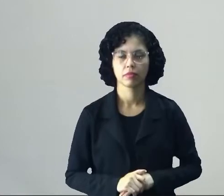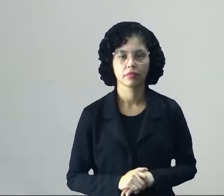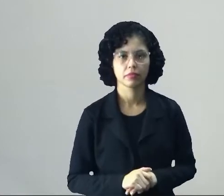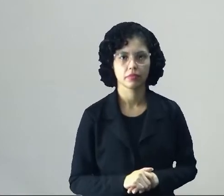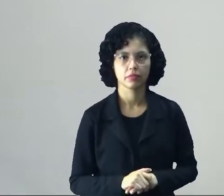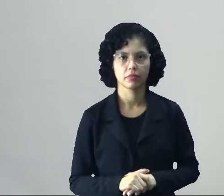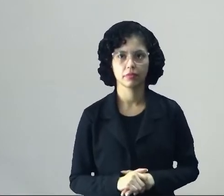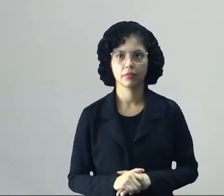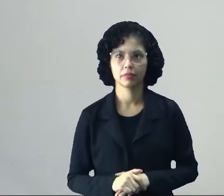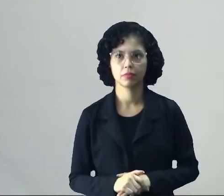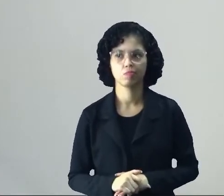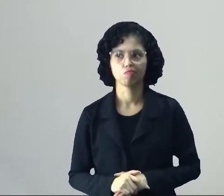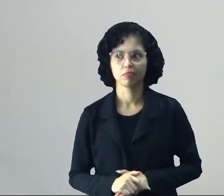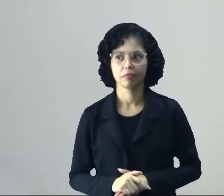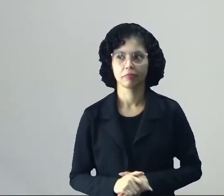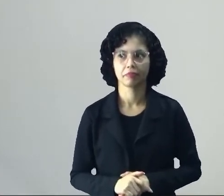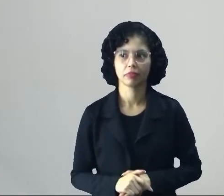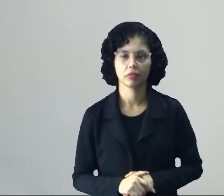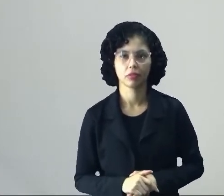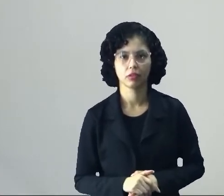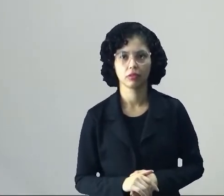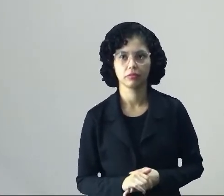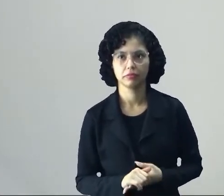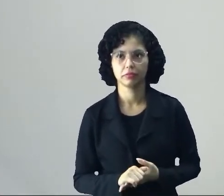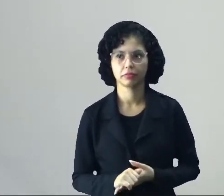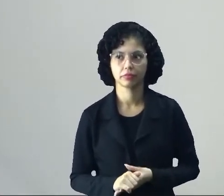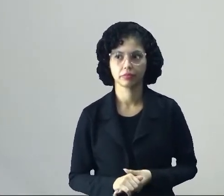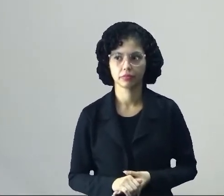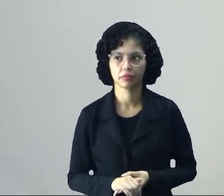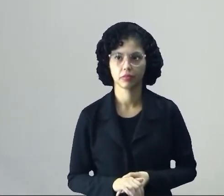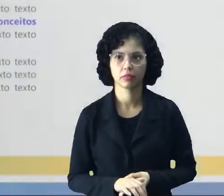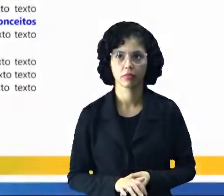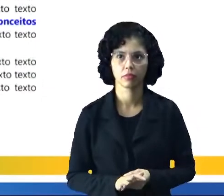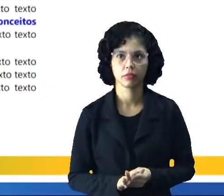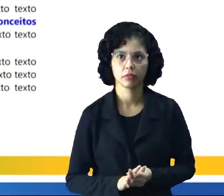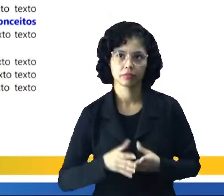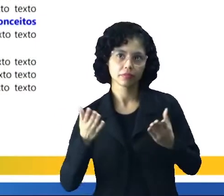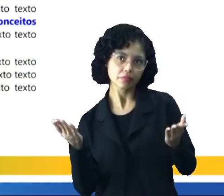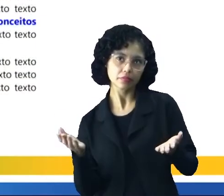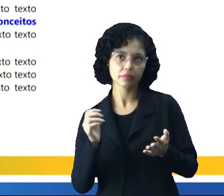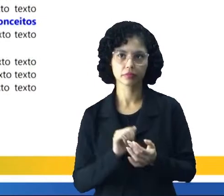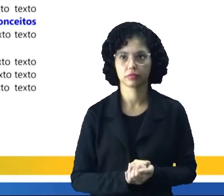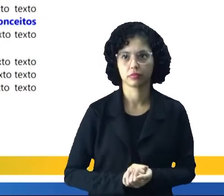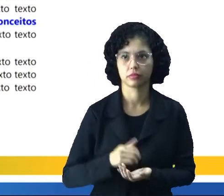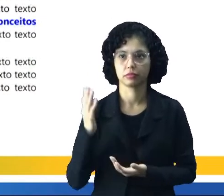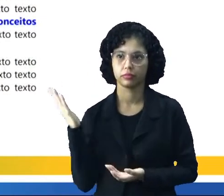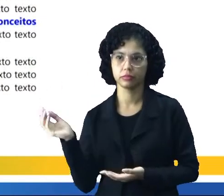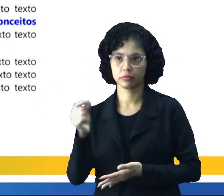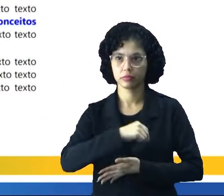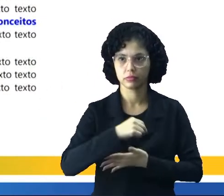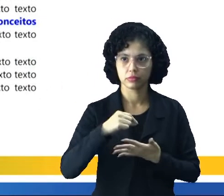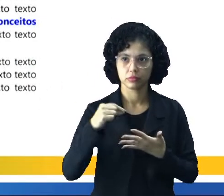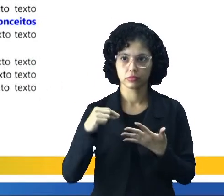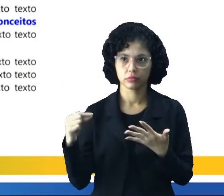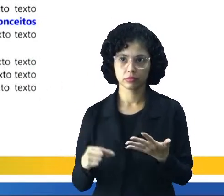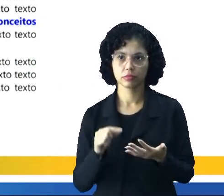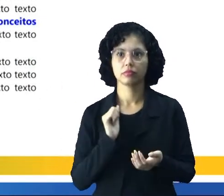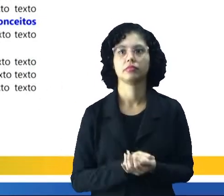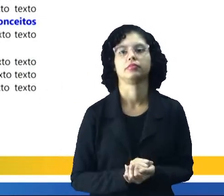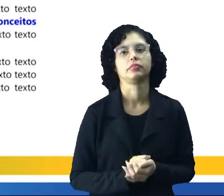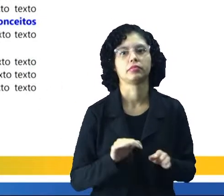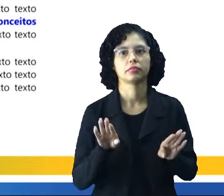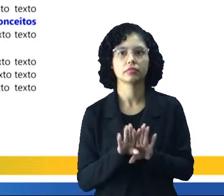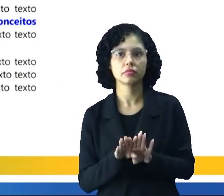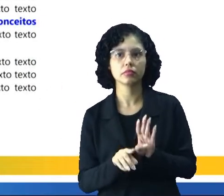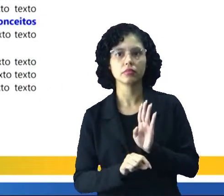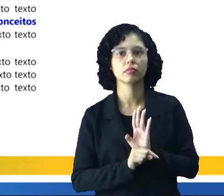Certo? Vamos lá então, mais para frente, ver como funciona isso. Então, esses elementos interparágrafos,